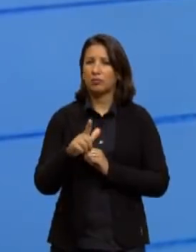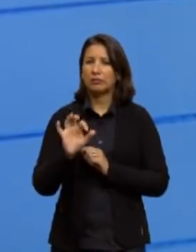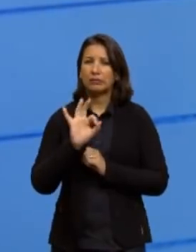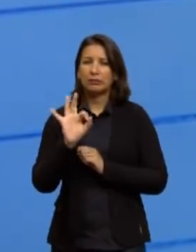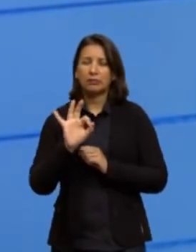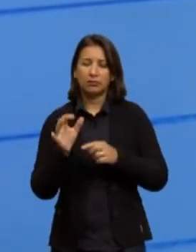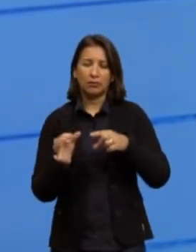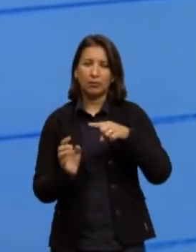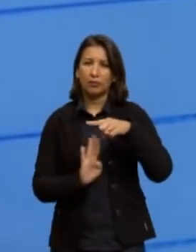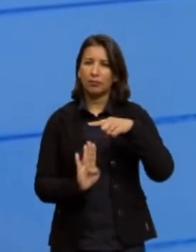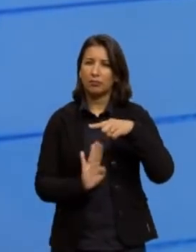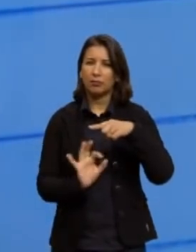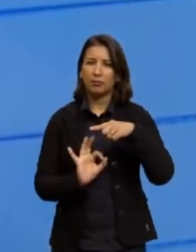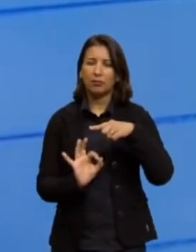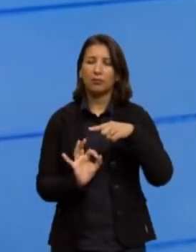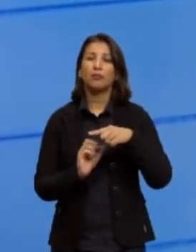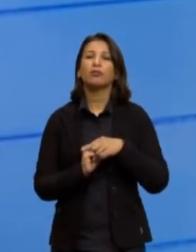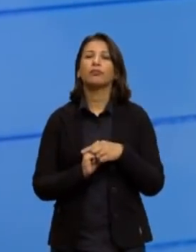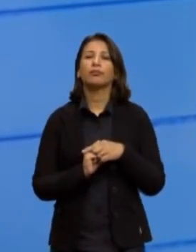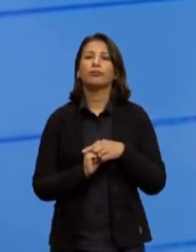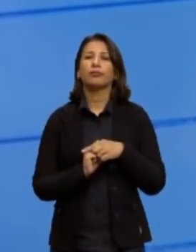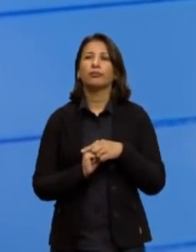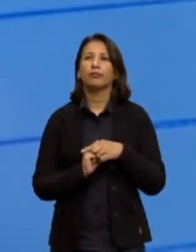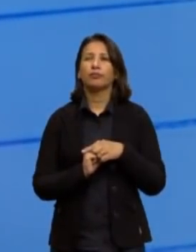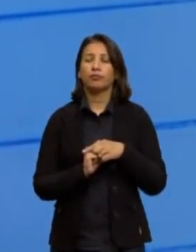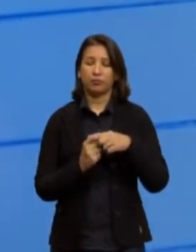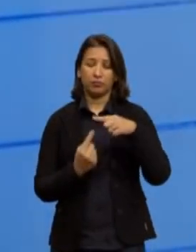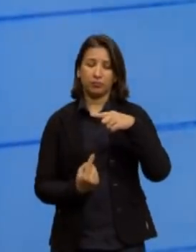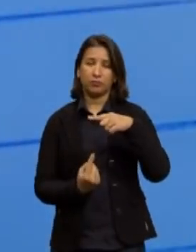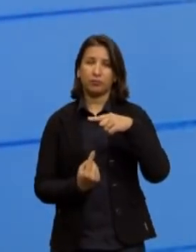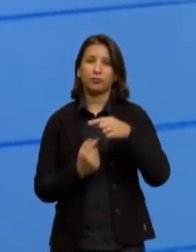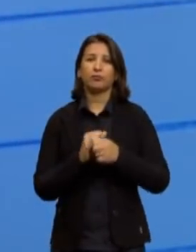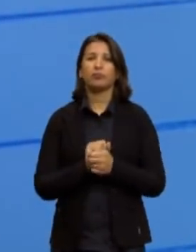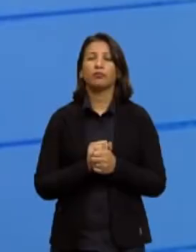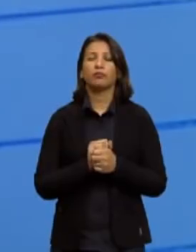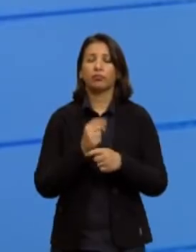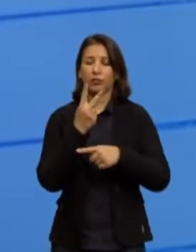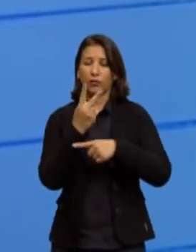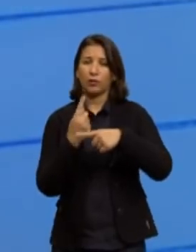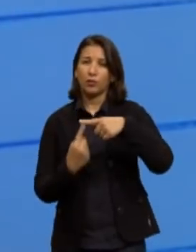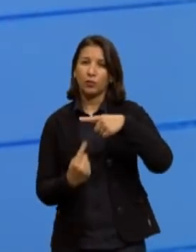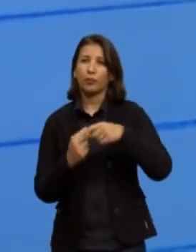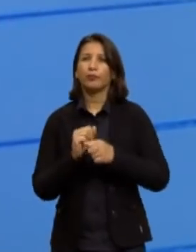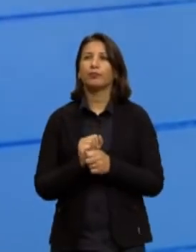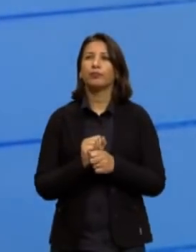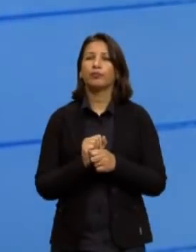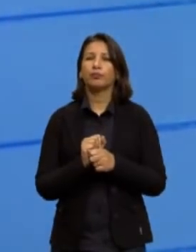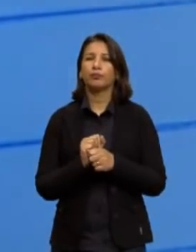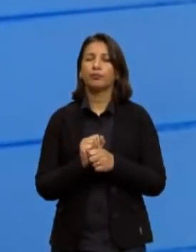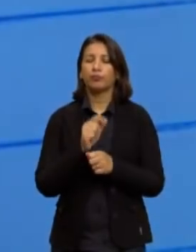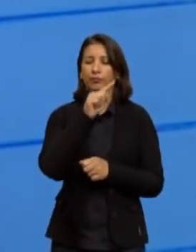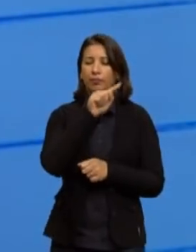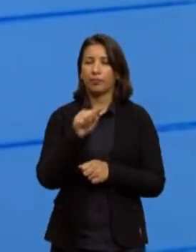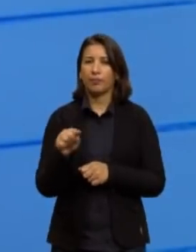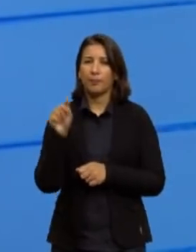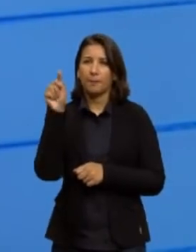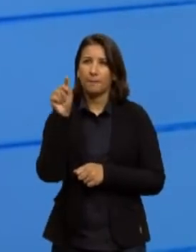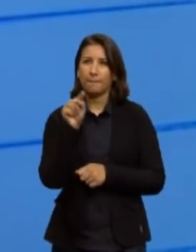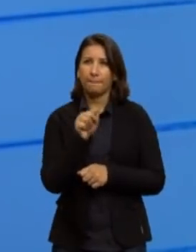dois ele é indicado em forma de fração com denominador um aplicamos a propriedade dos meios pelos extremos